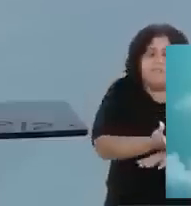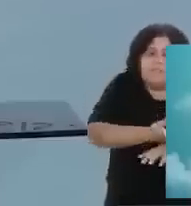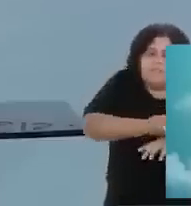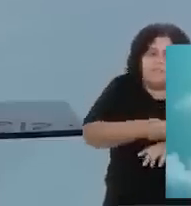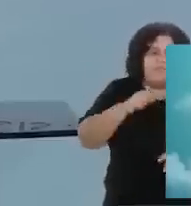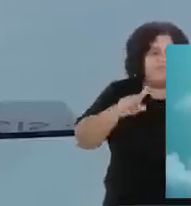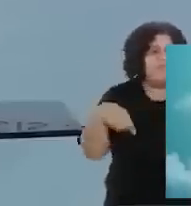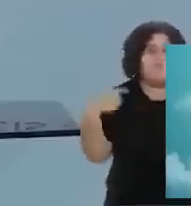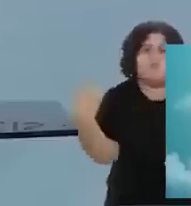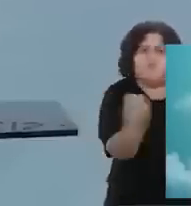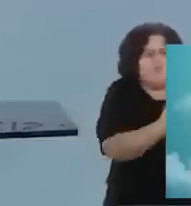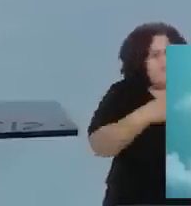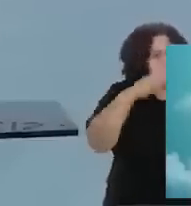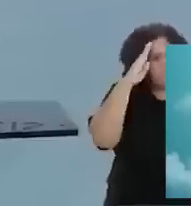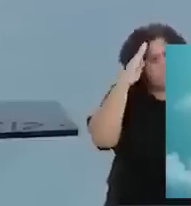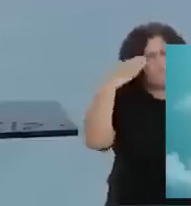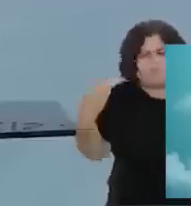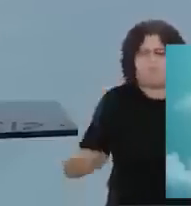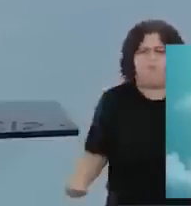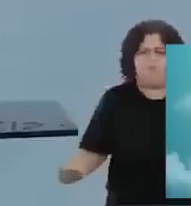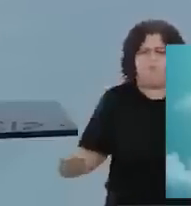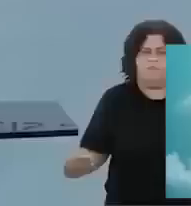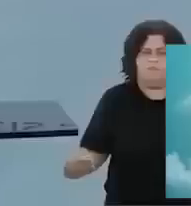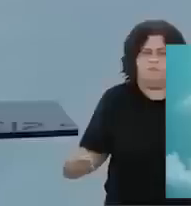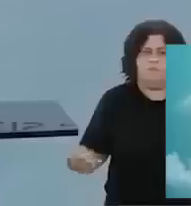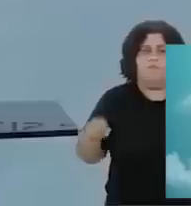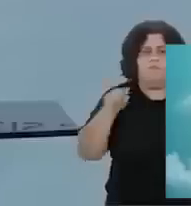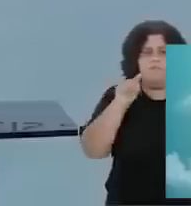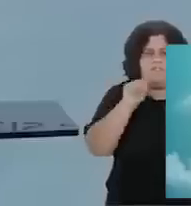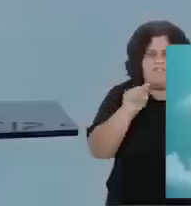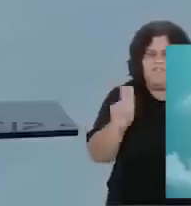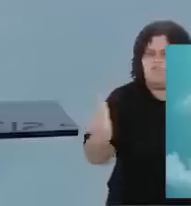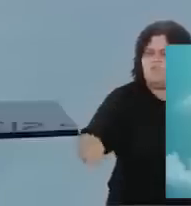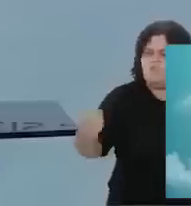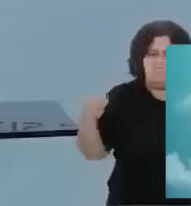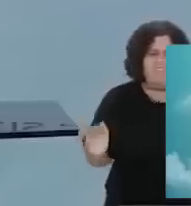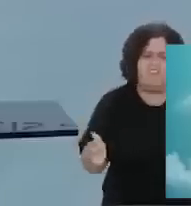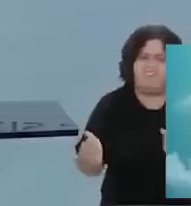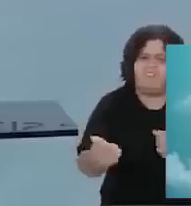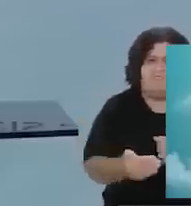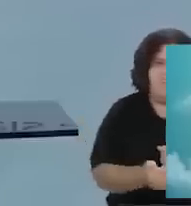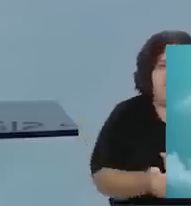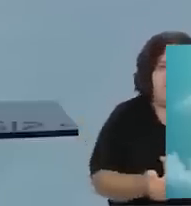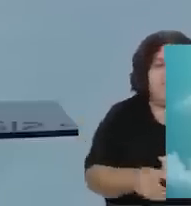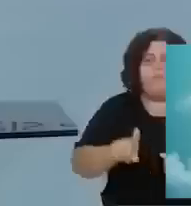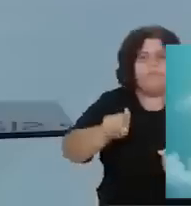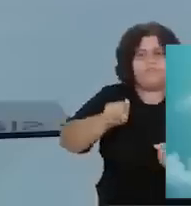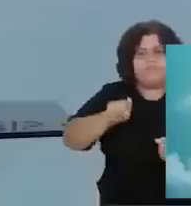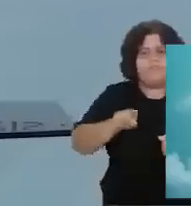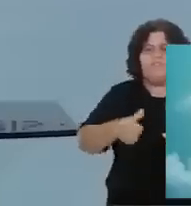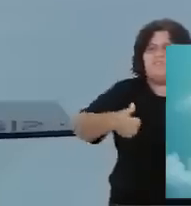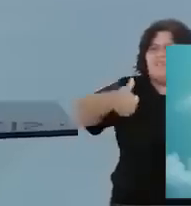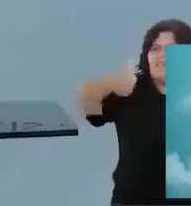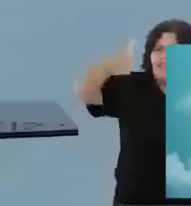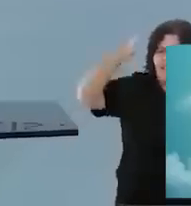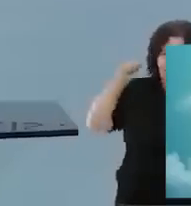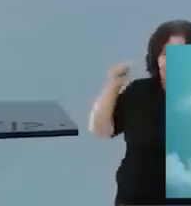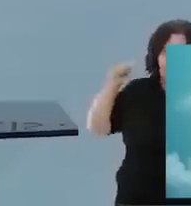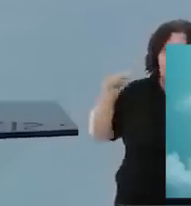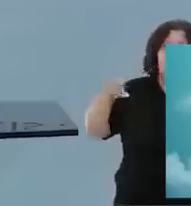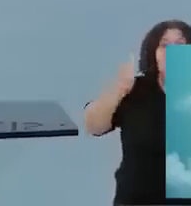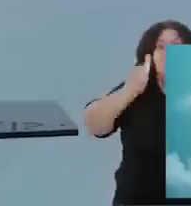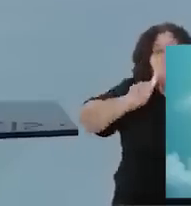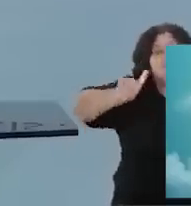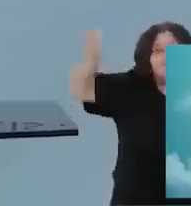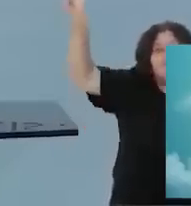honradas. Então não põe você na frente, põe o outro na frente. Quem vai levantar você é Deus,